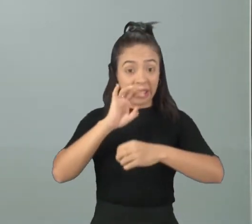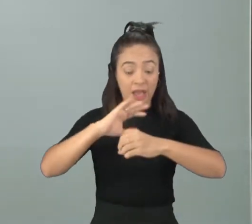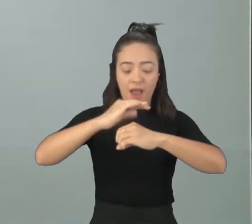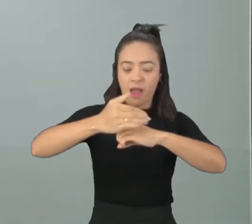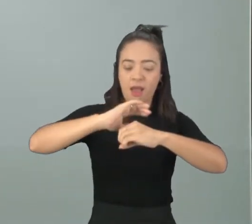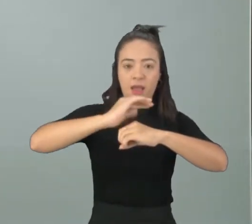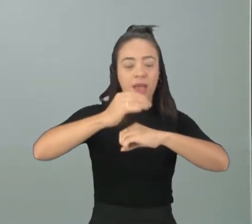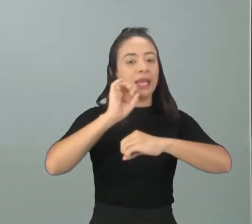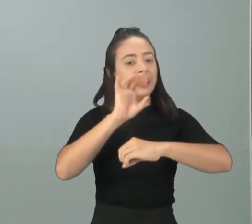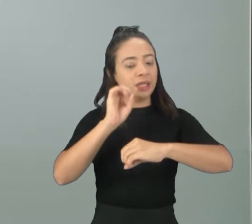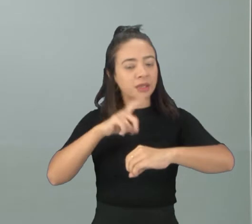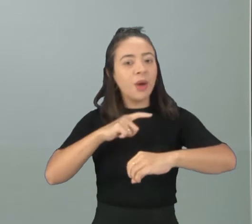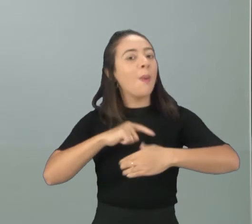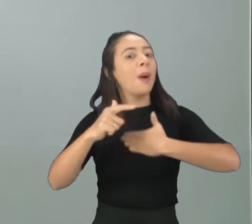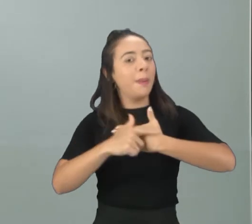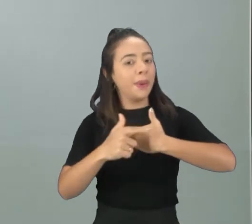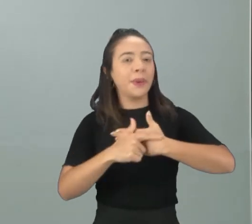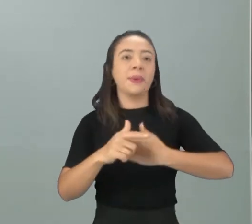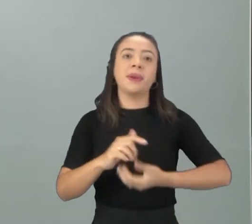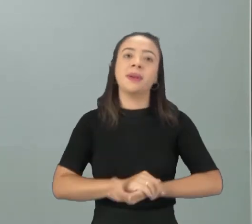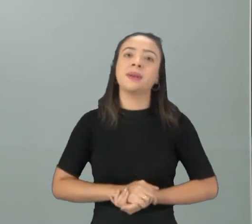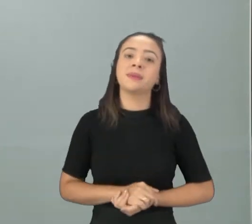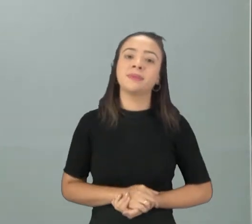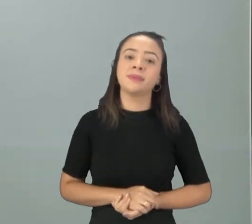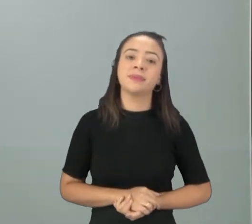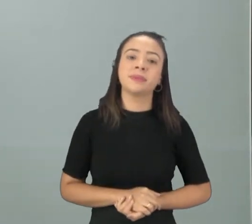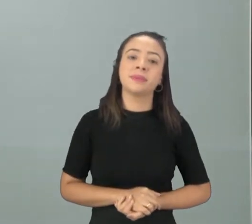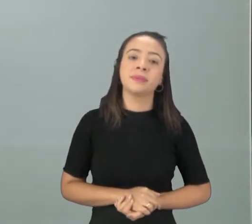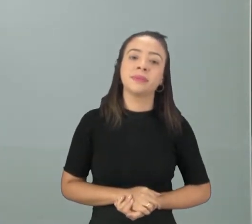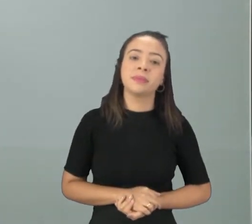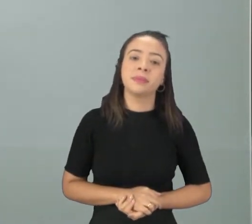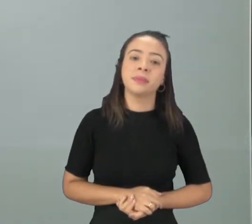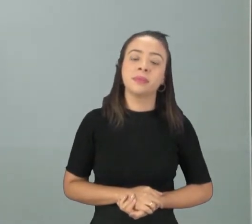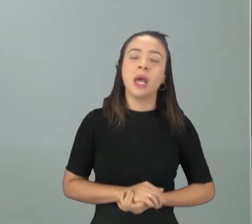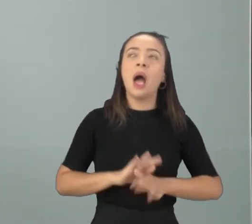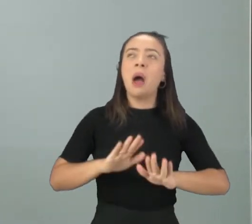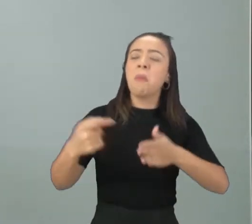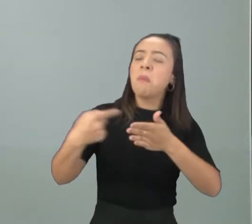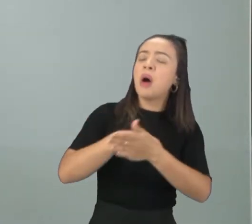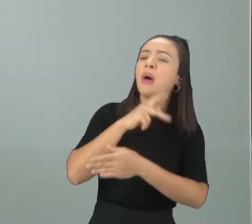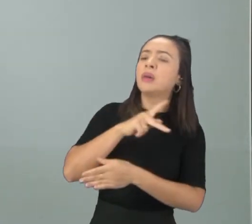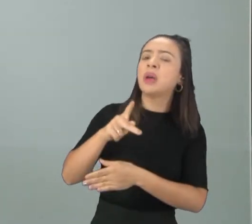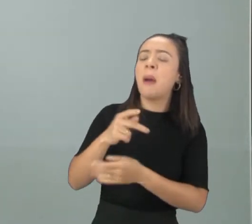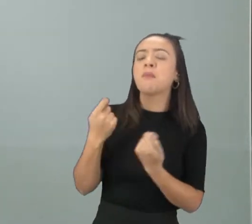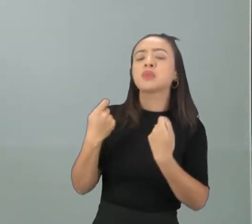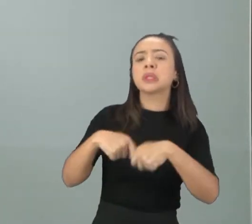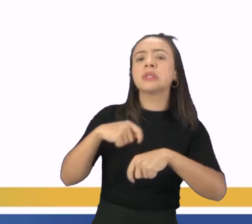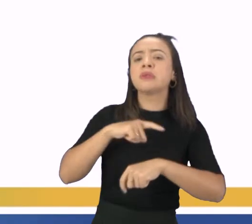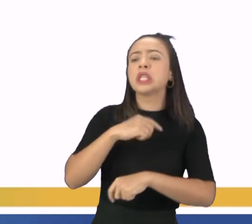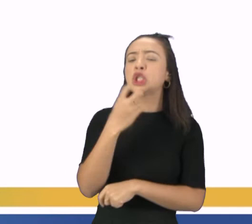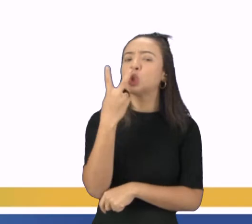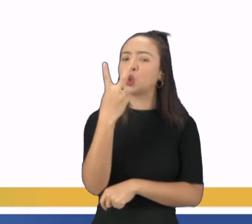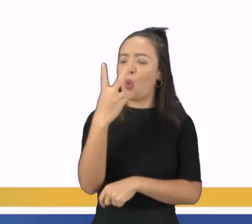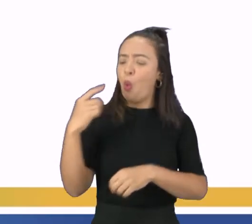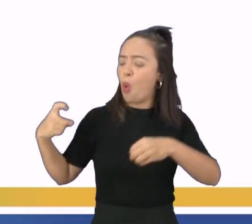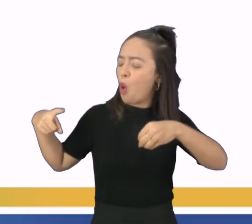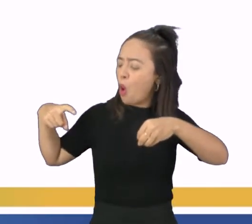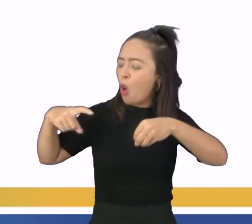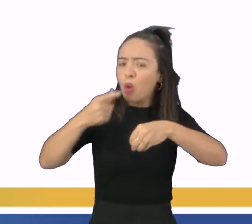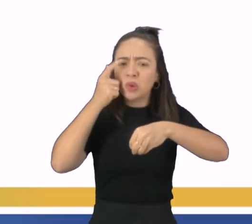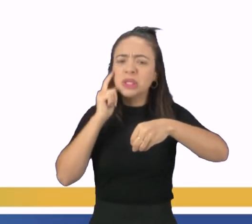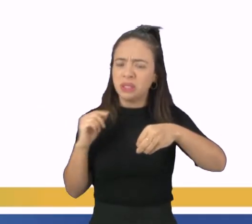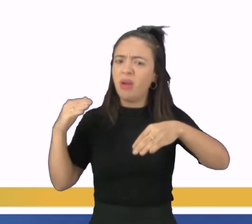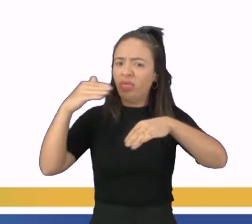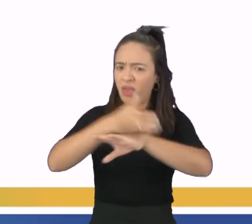sua, cada camada tem a sua função, tá bom? Professor, mas pode ser ali que dois espermatozoides